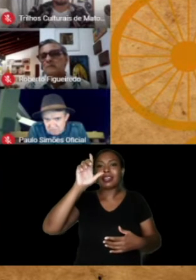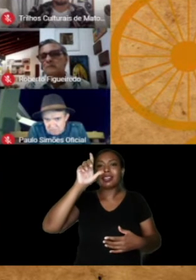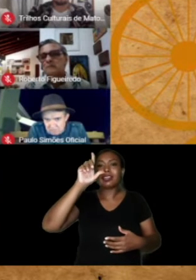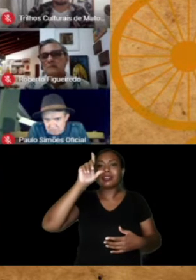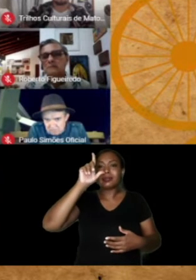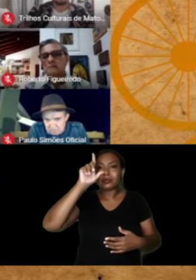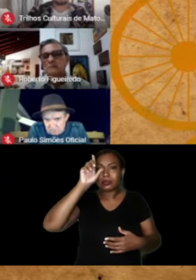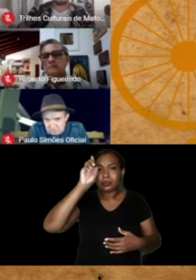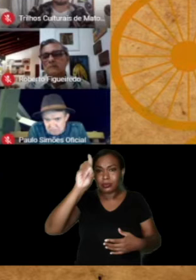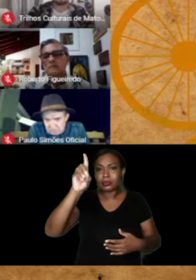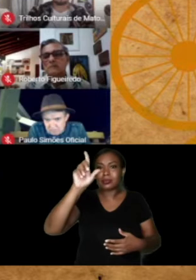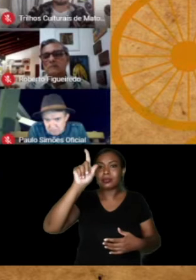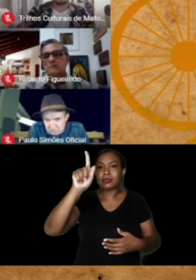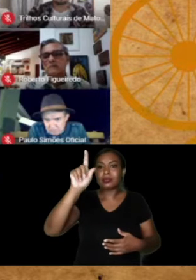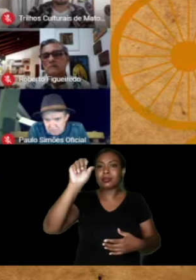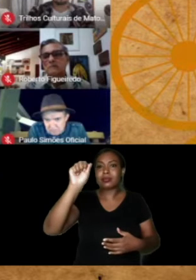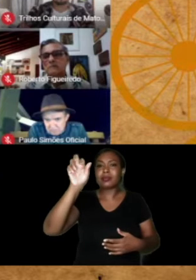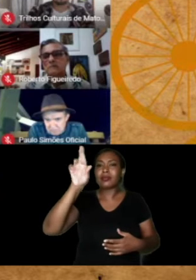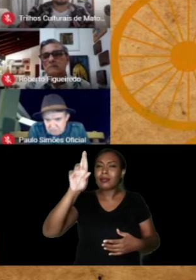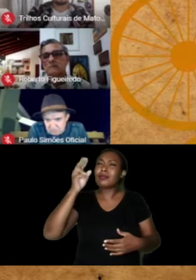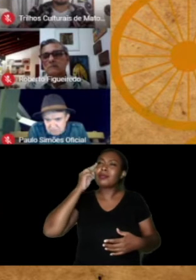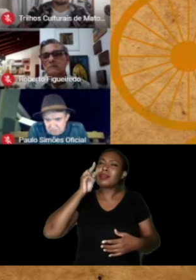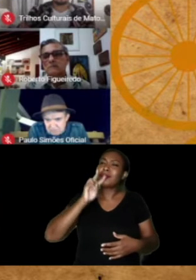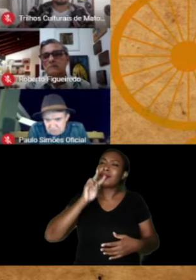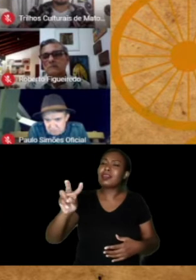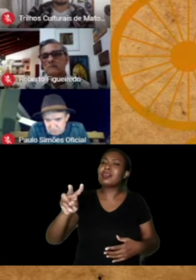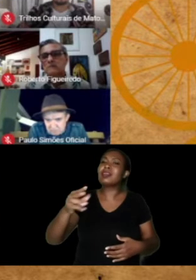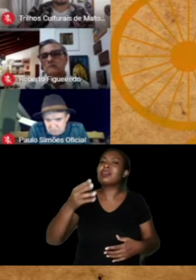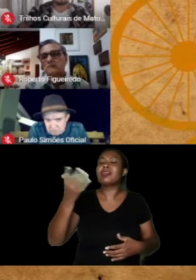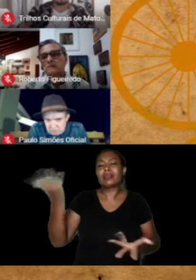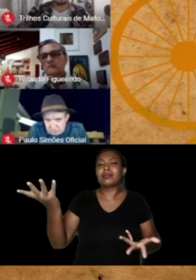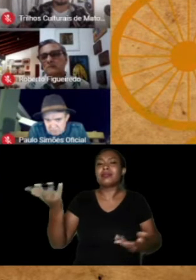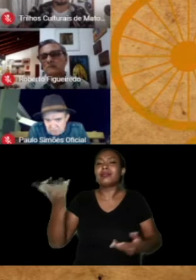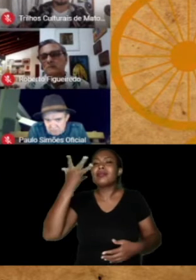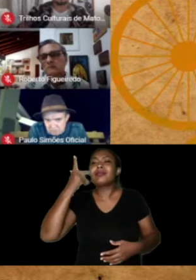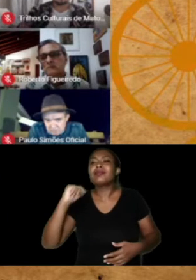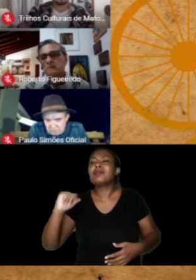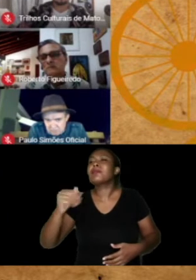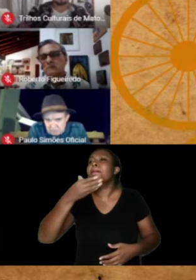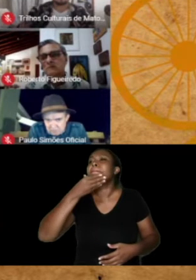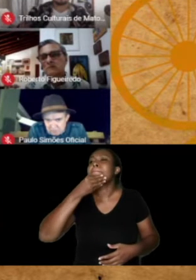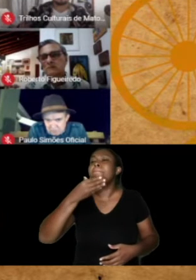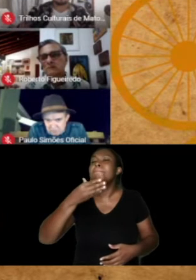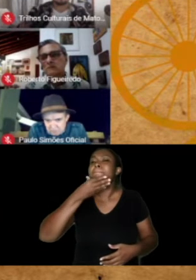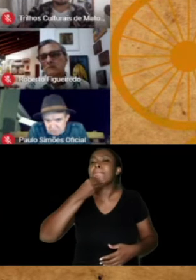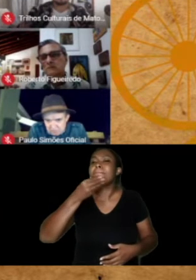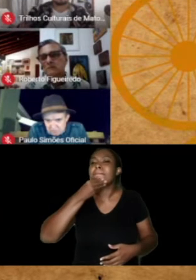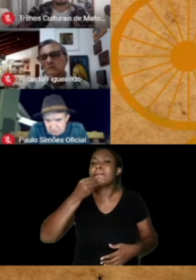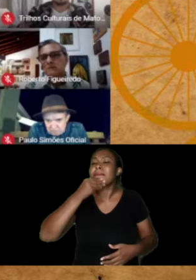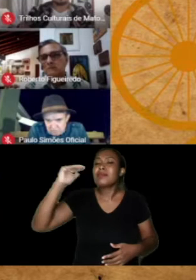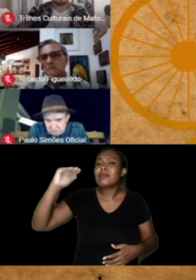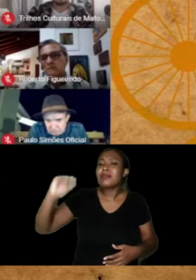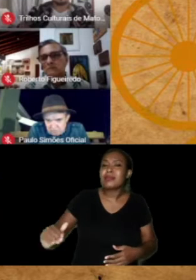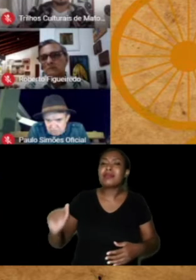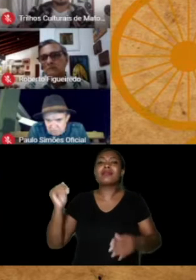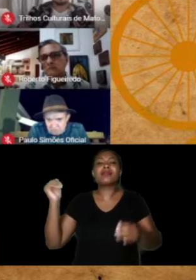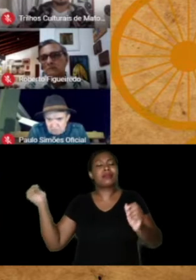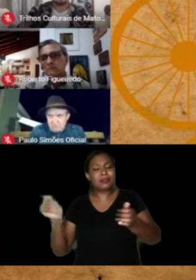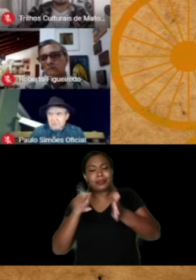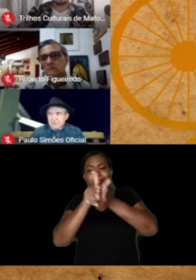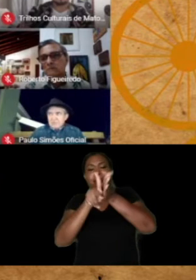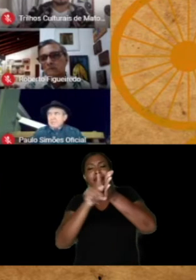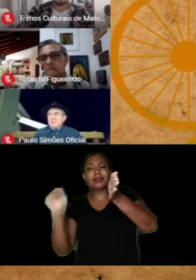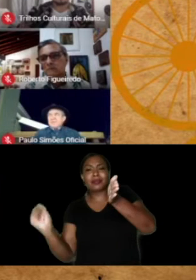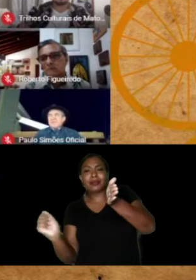menino entrando no trem, viajando, como eu vi meus filhos, como nós fizemos essas viagens.